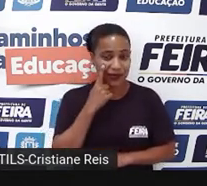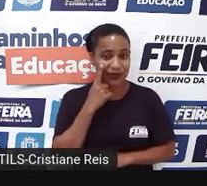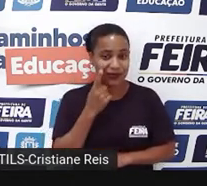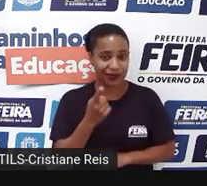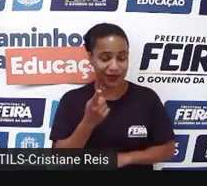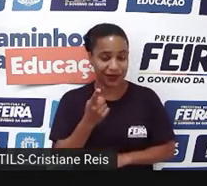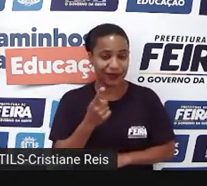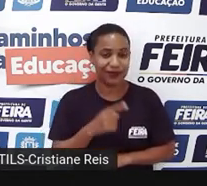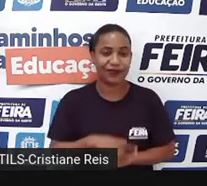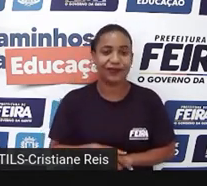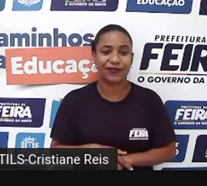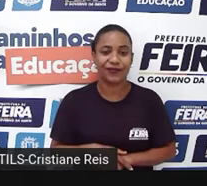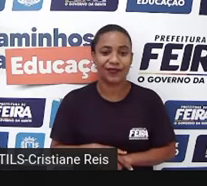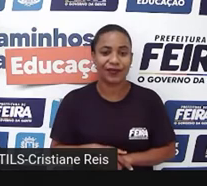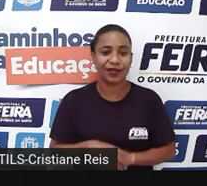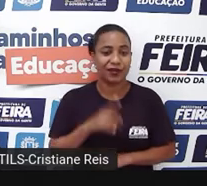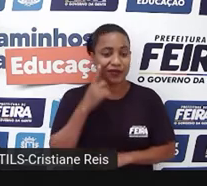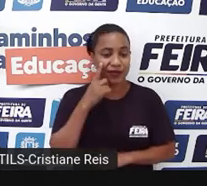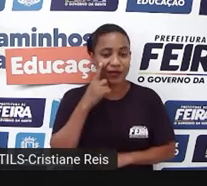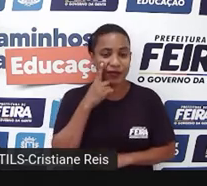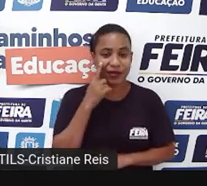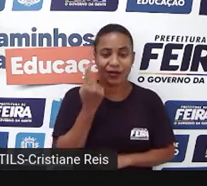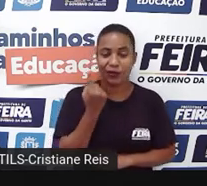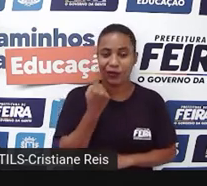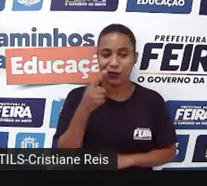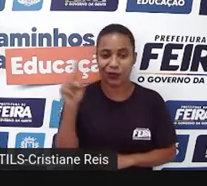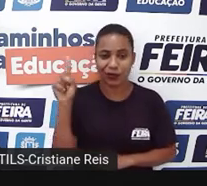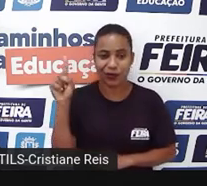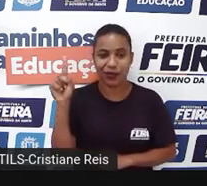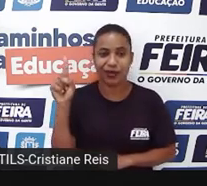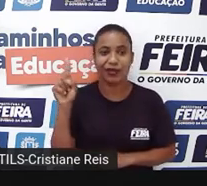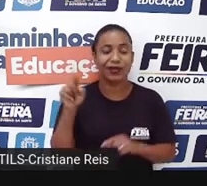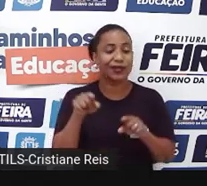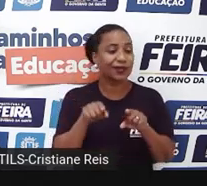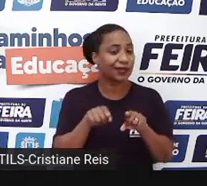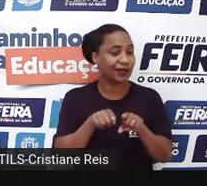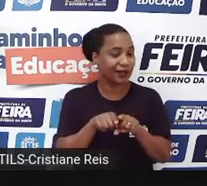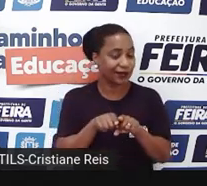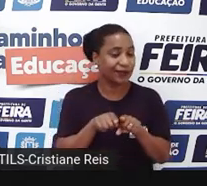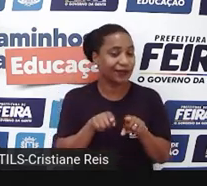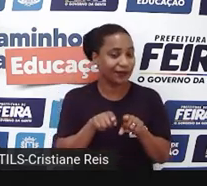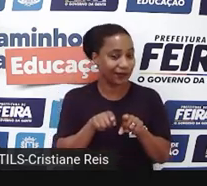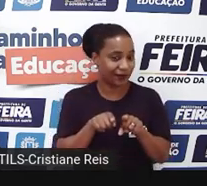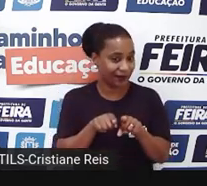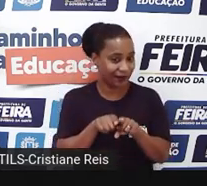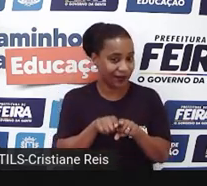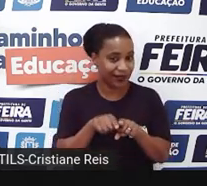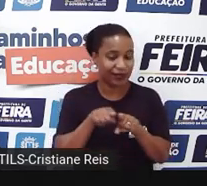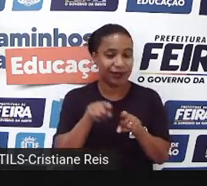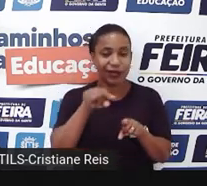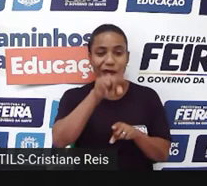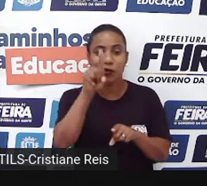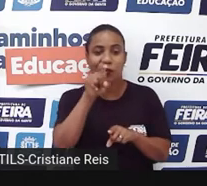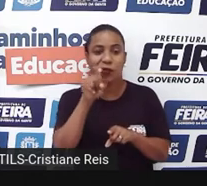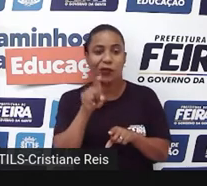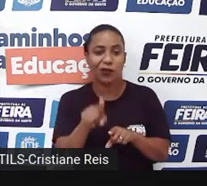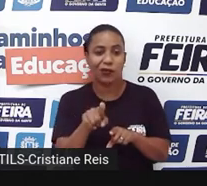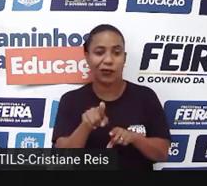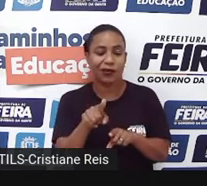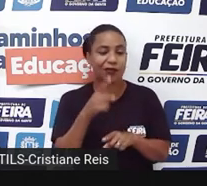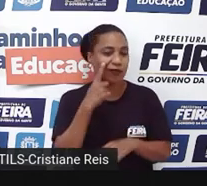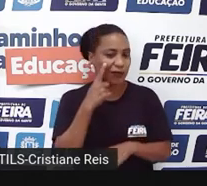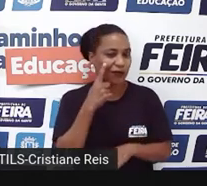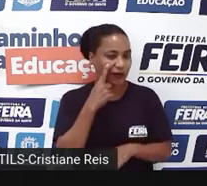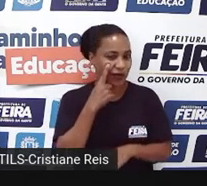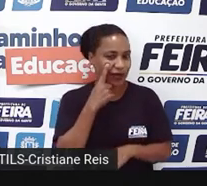mais, conhecendo a forma negativa, o want, e como fazer frases na interrogativa com este